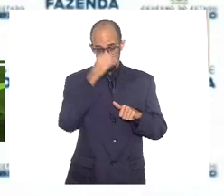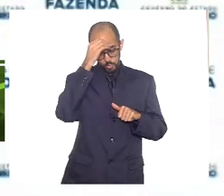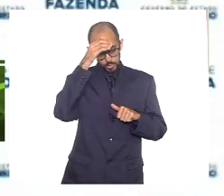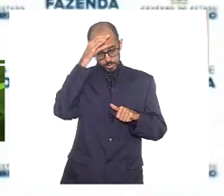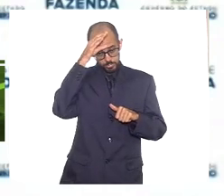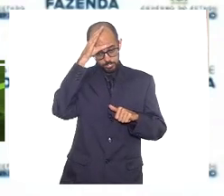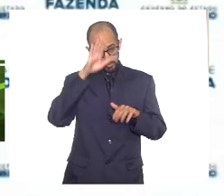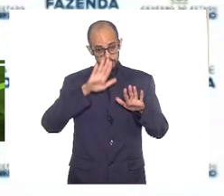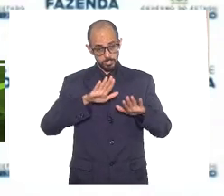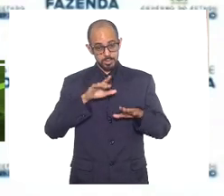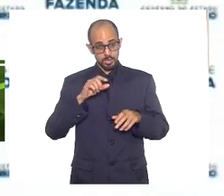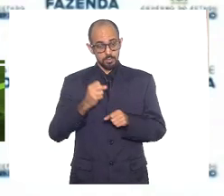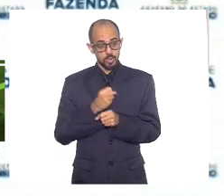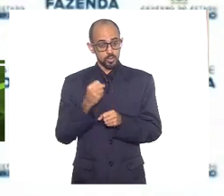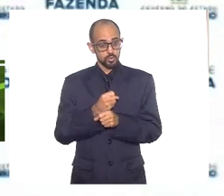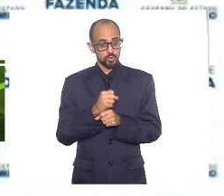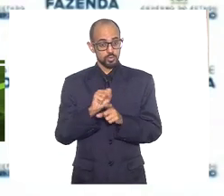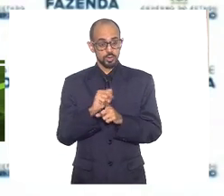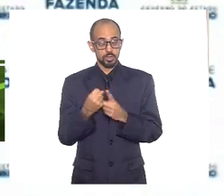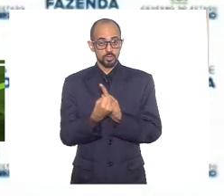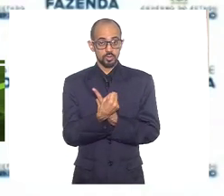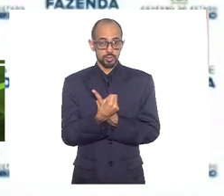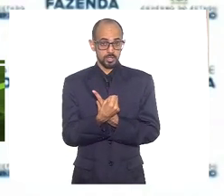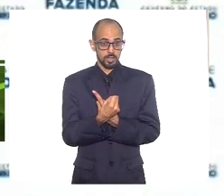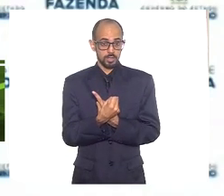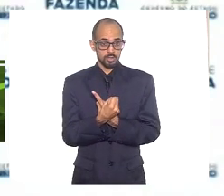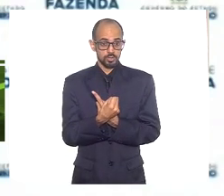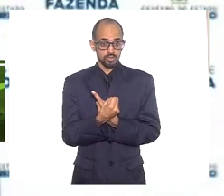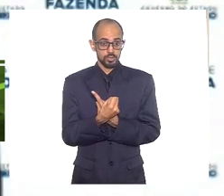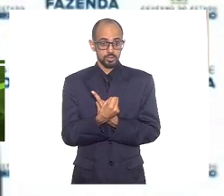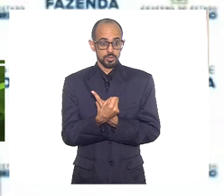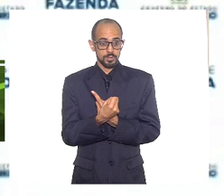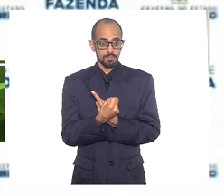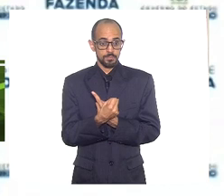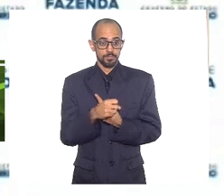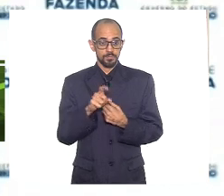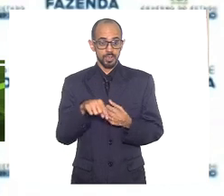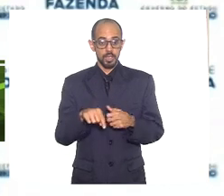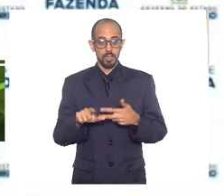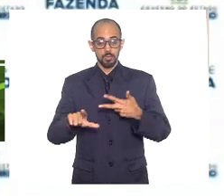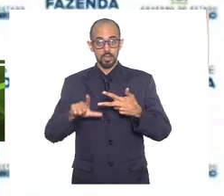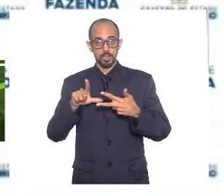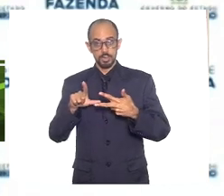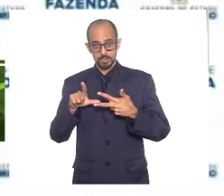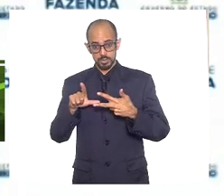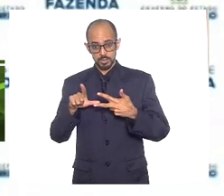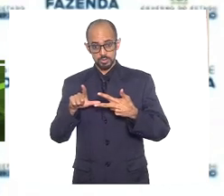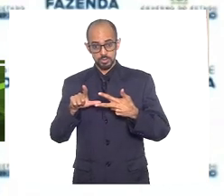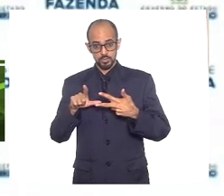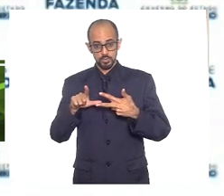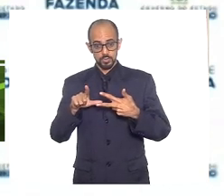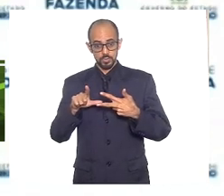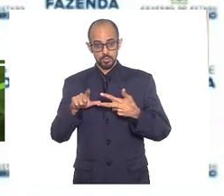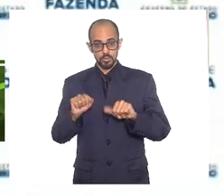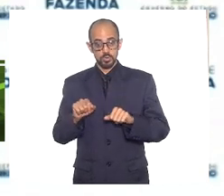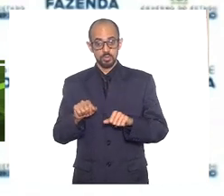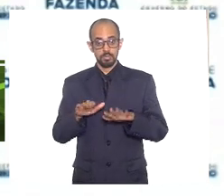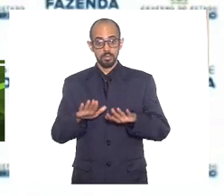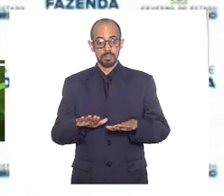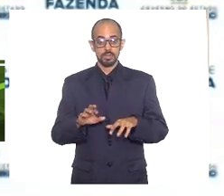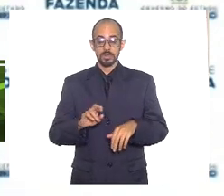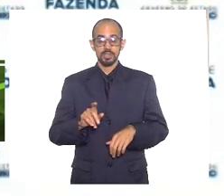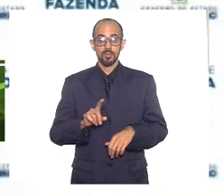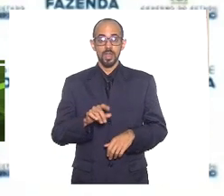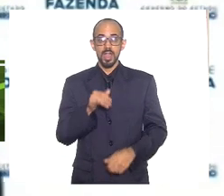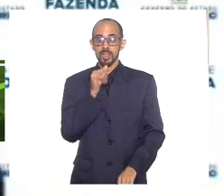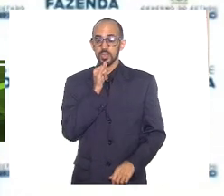Entretanto, é uma construção da sociedade que envolverá o Poder Legislativo, né? Não é à toa que o governador, na